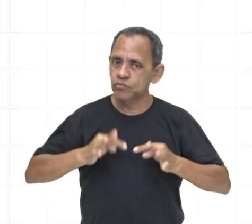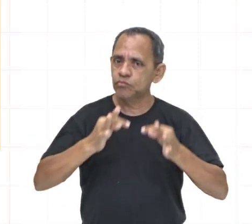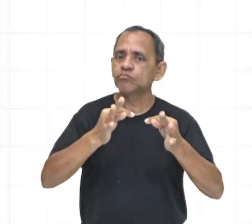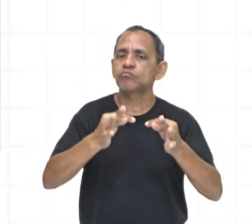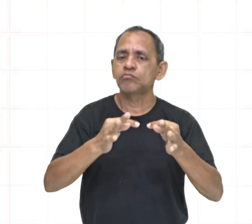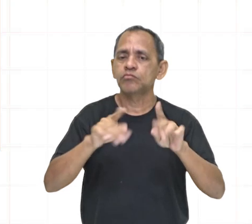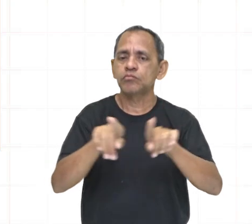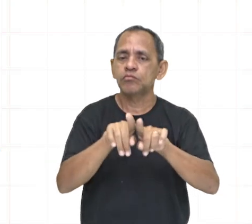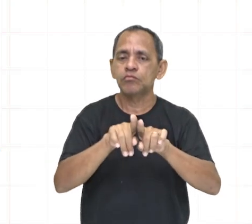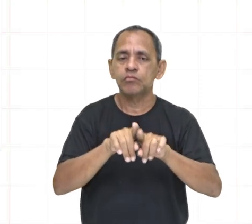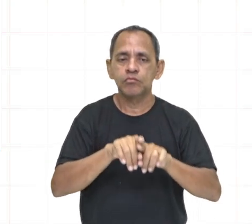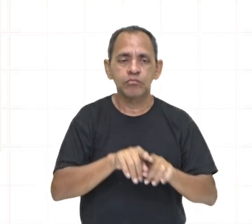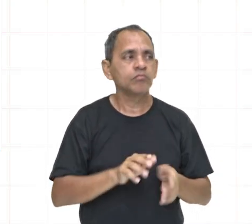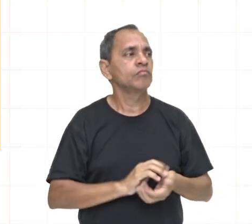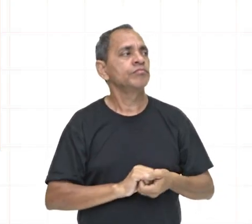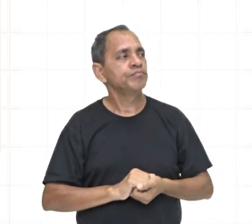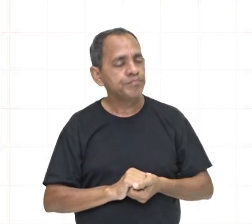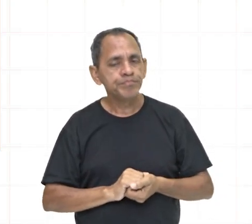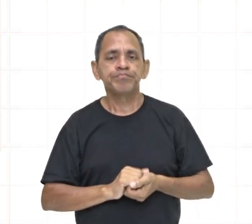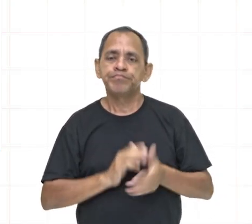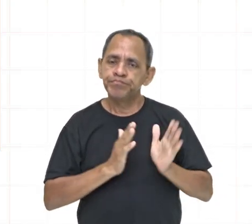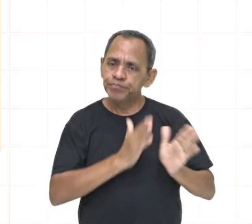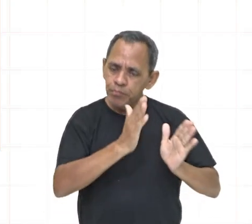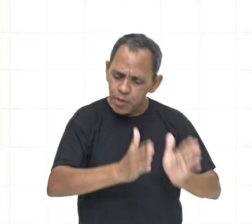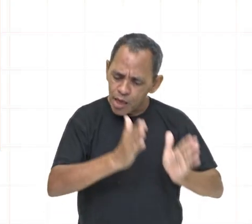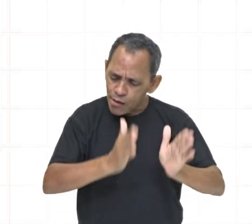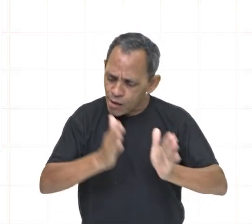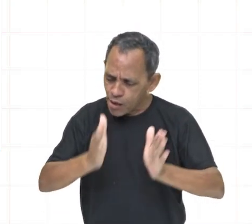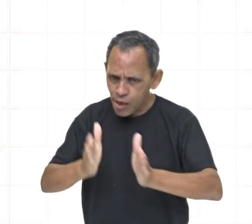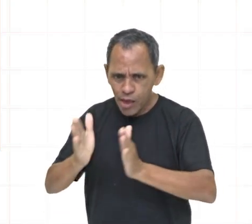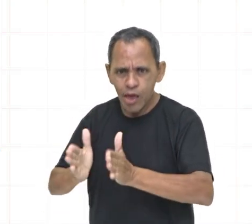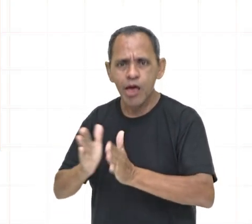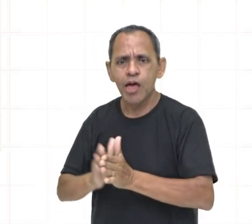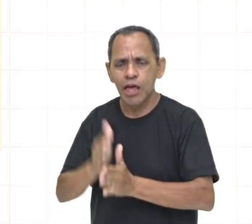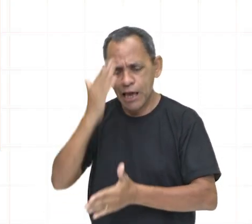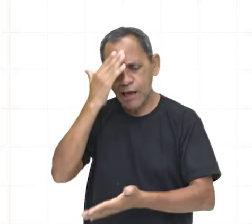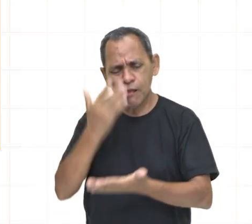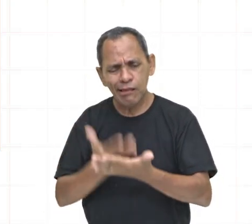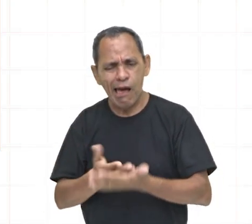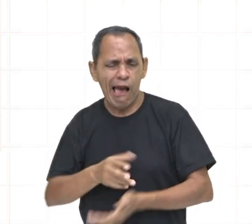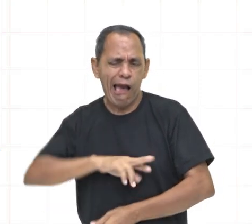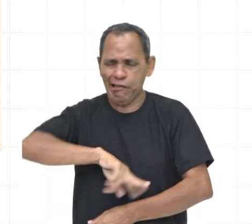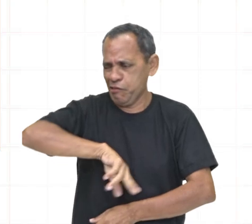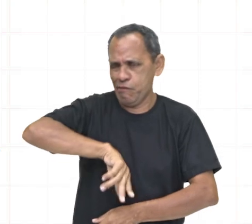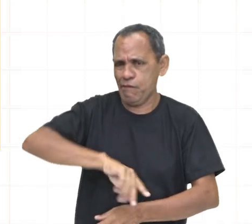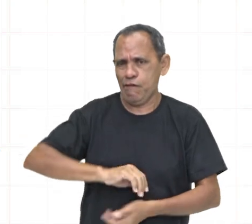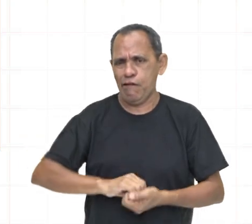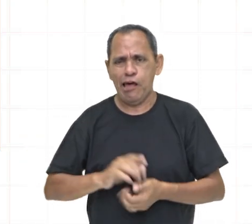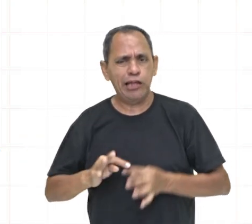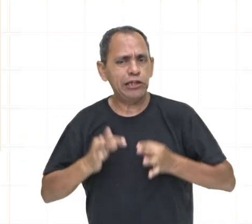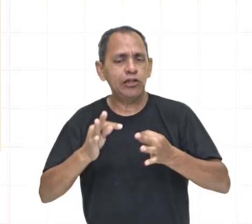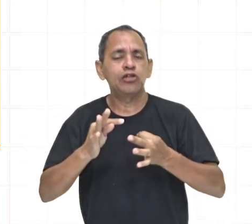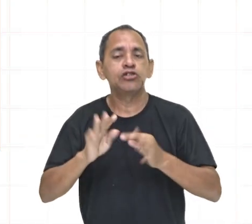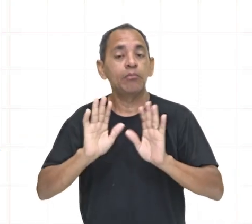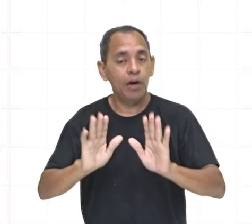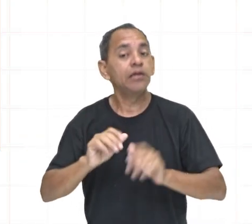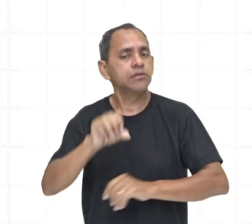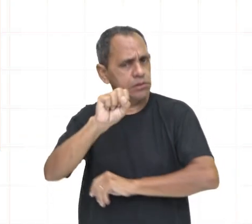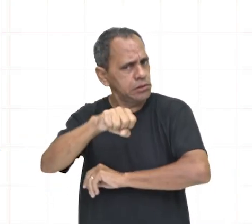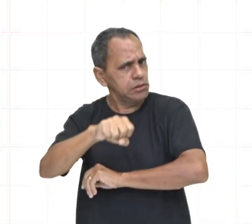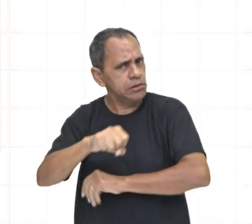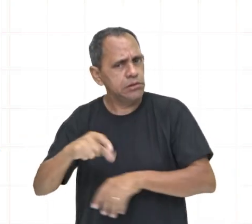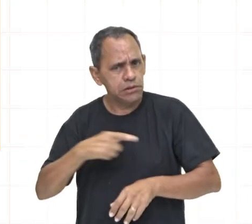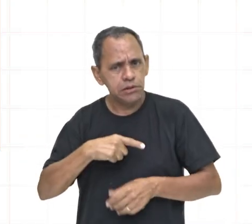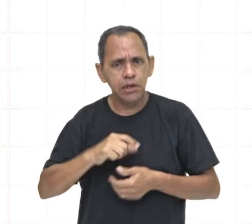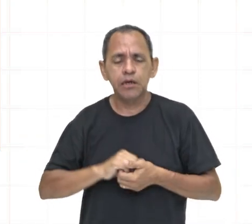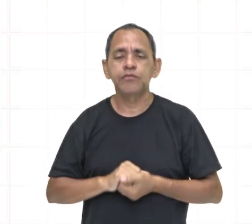em cada período, gente, a gente acha que não é tecnológico, mas em cada período que foi se passando, cada um tinha